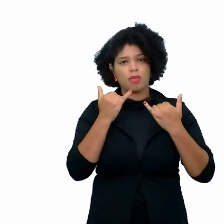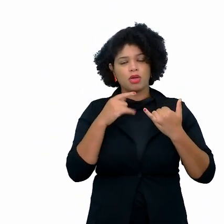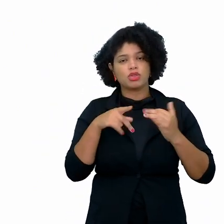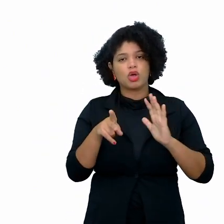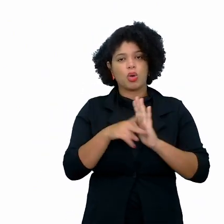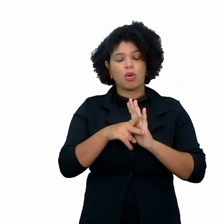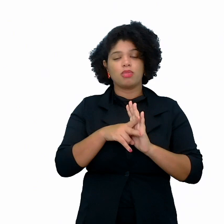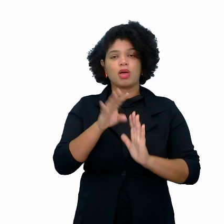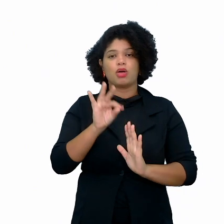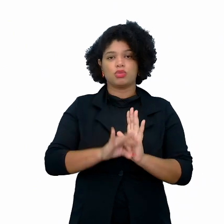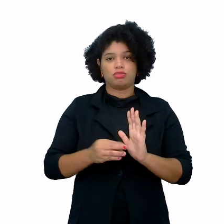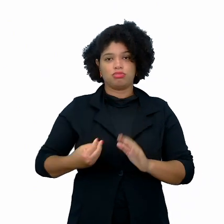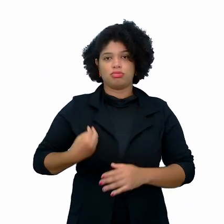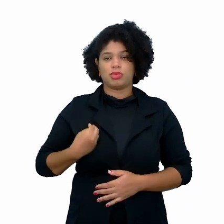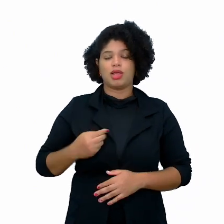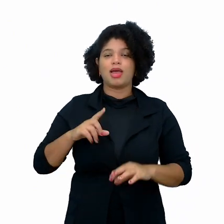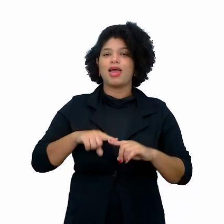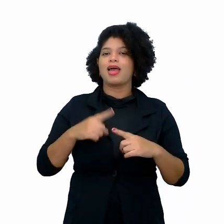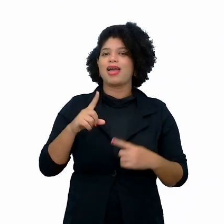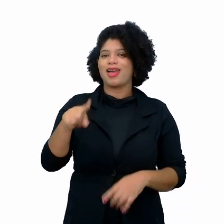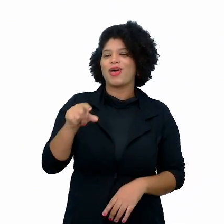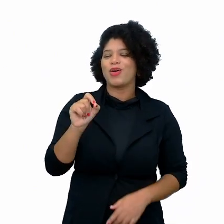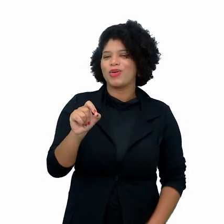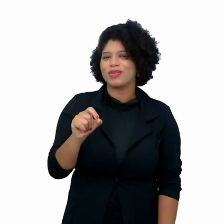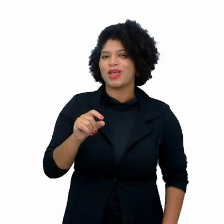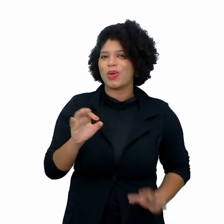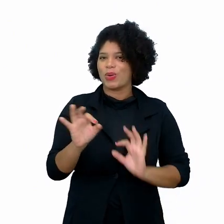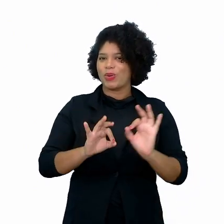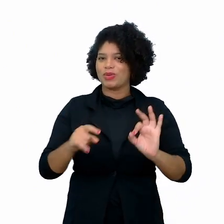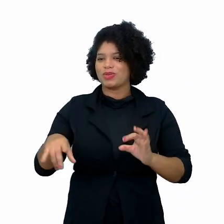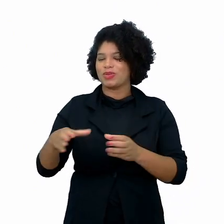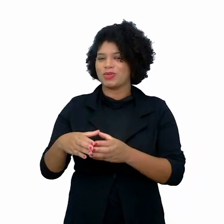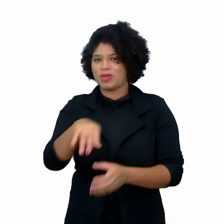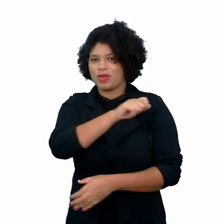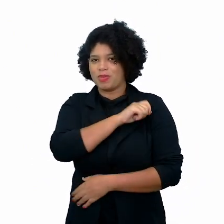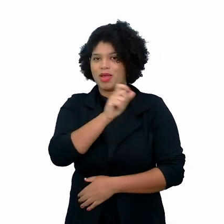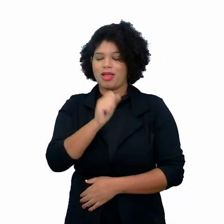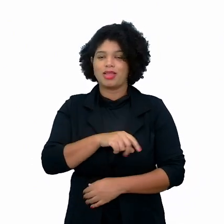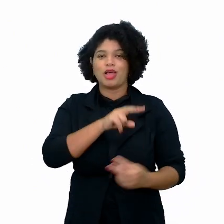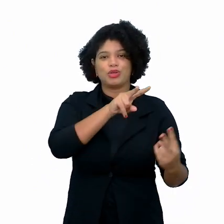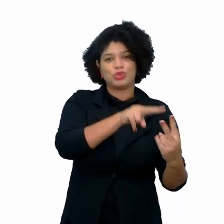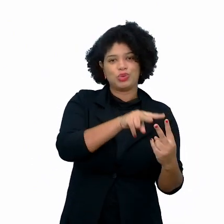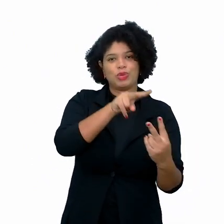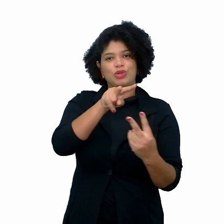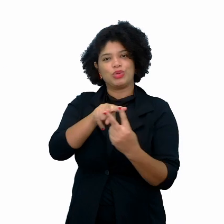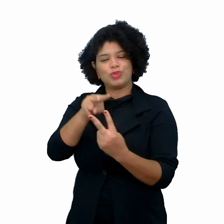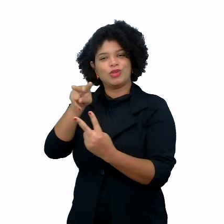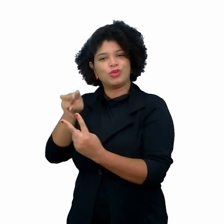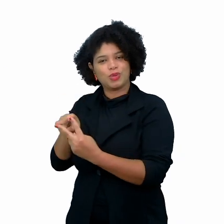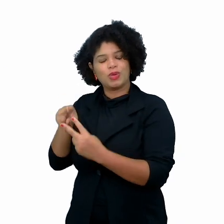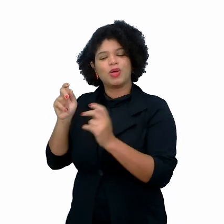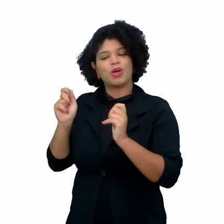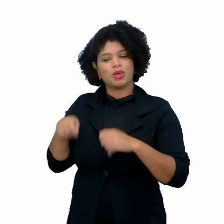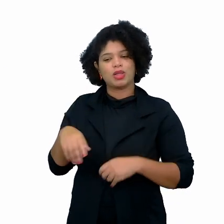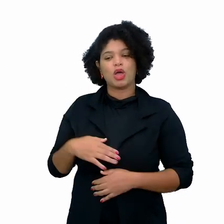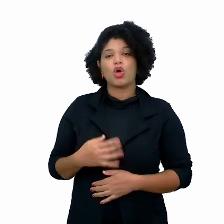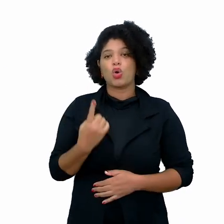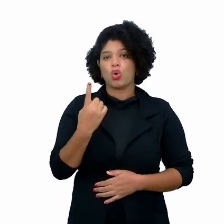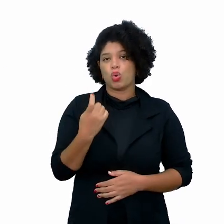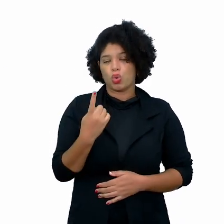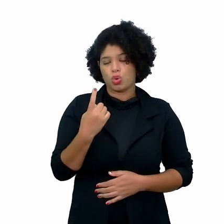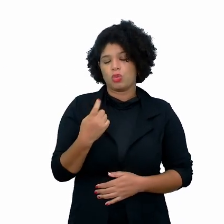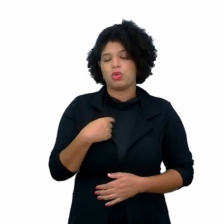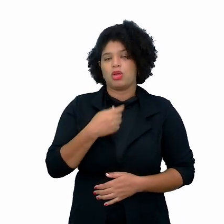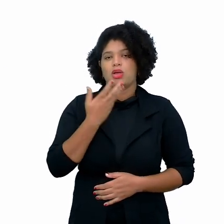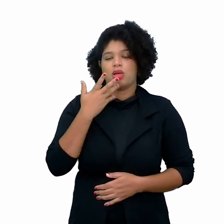trazidas pelo texto, é hora de organizarmos as crianças em duplas produtivas, de maneira que pelo menos uma das